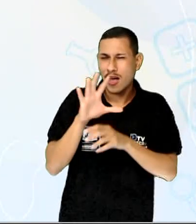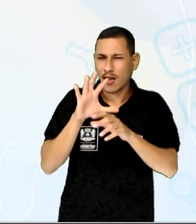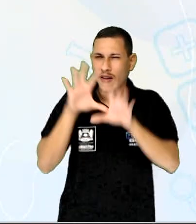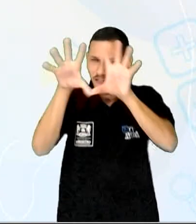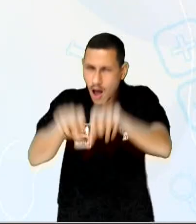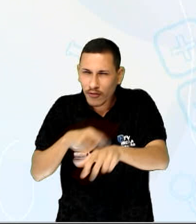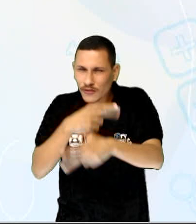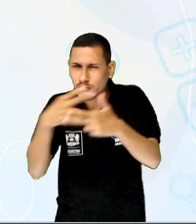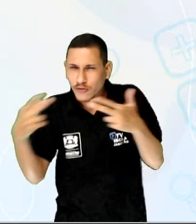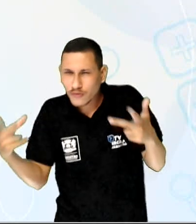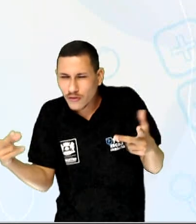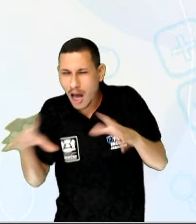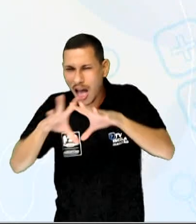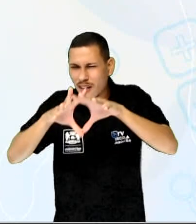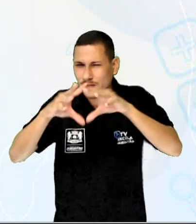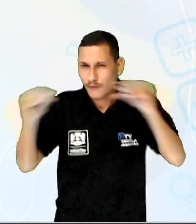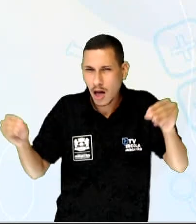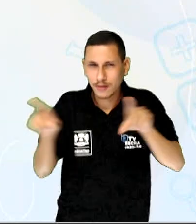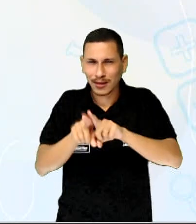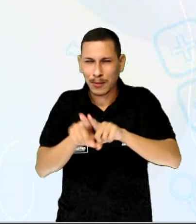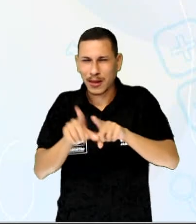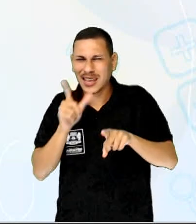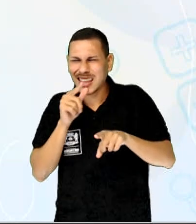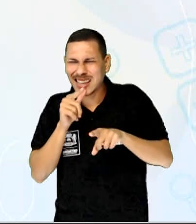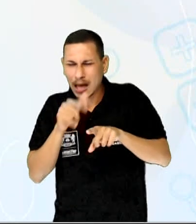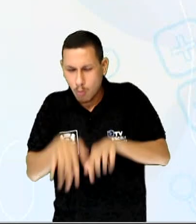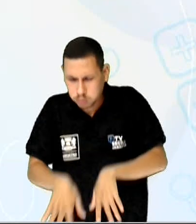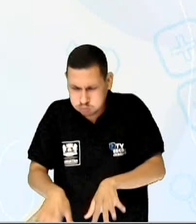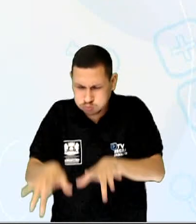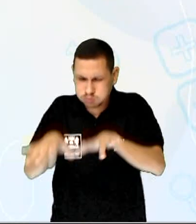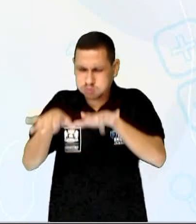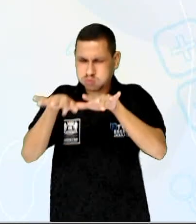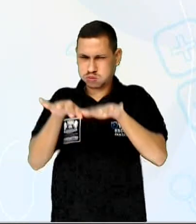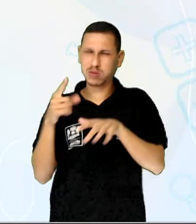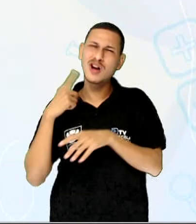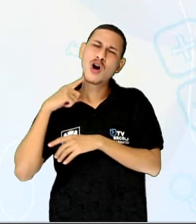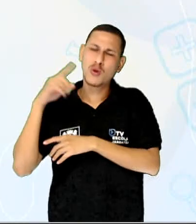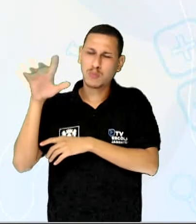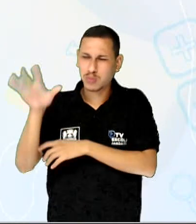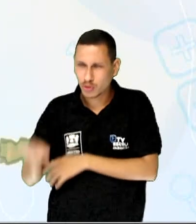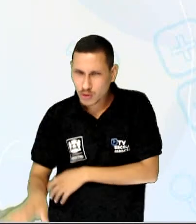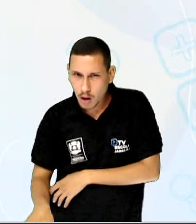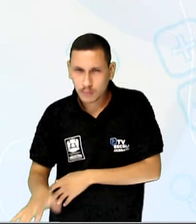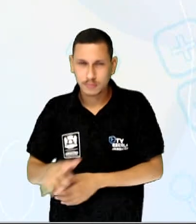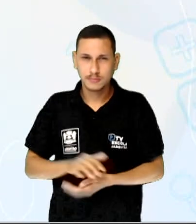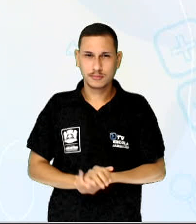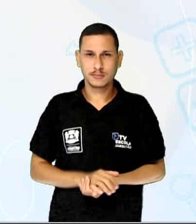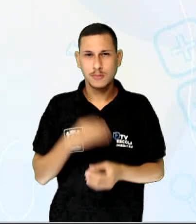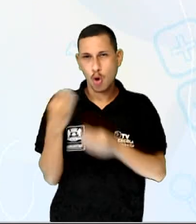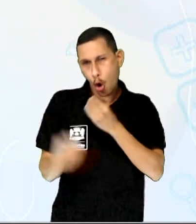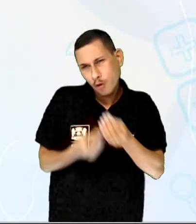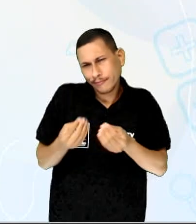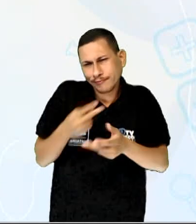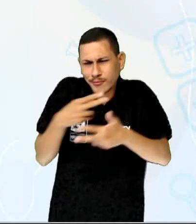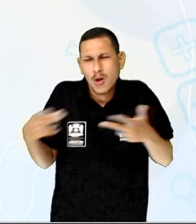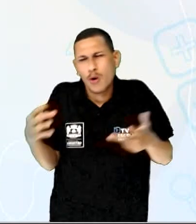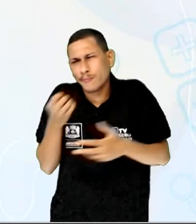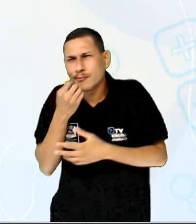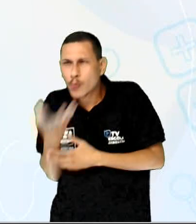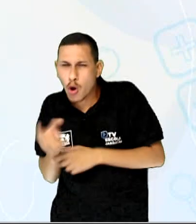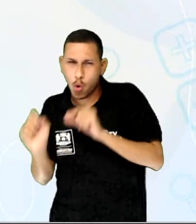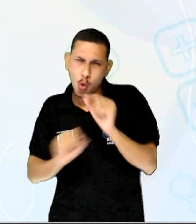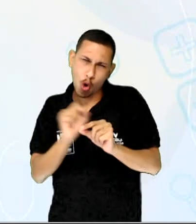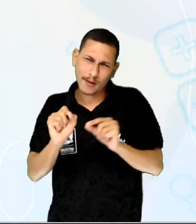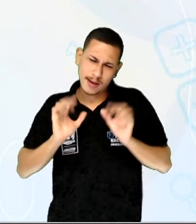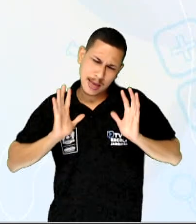habitats, inundações, erosões, poluição. Como impactos positivos,